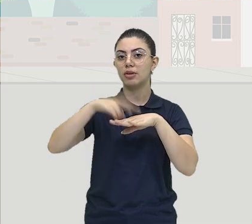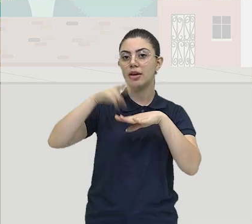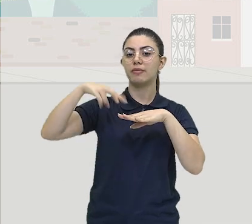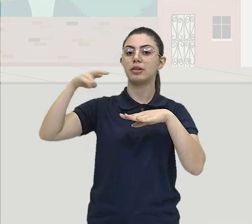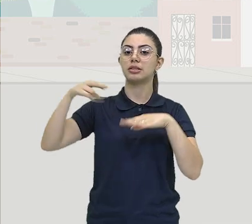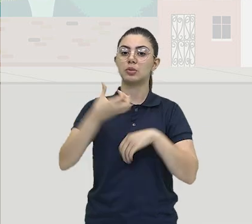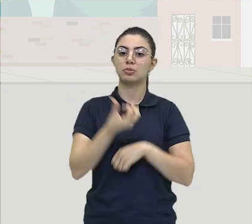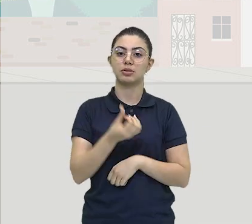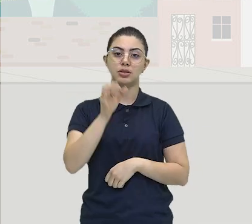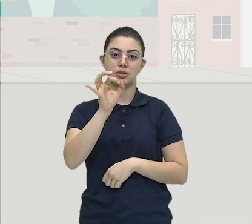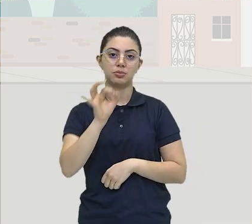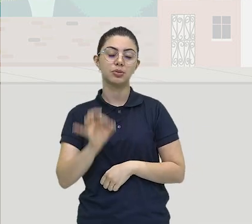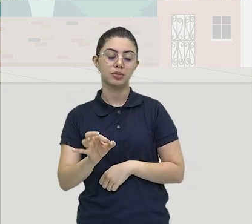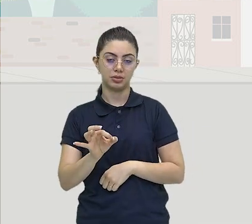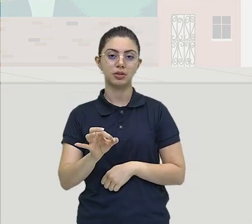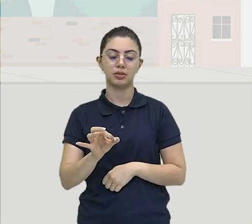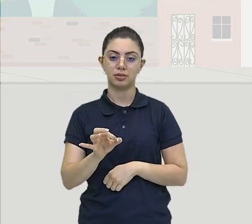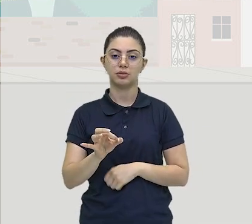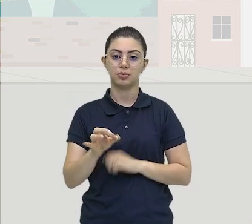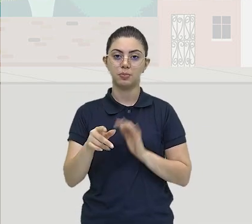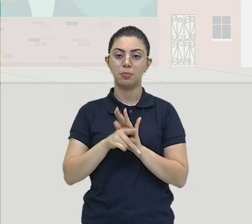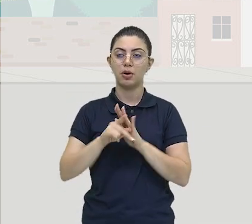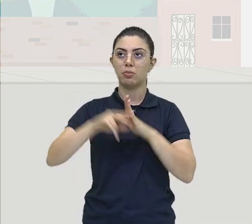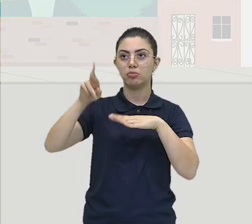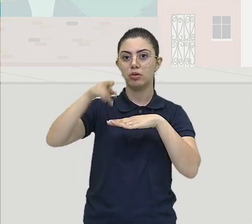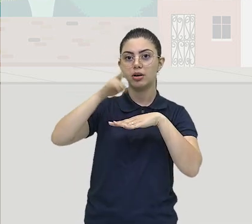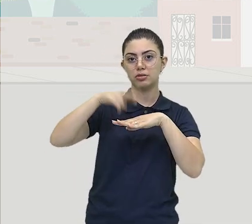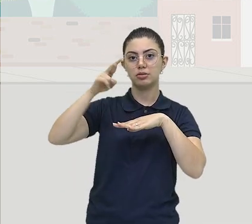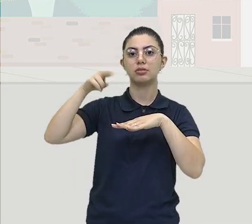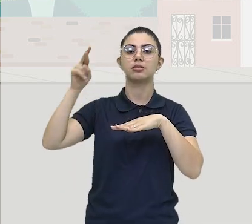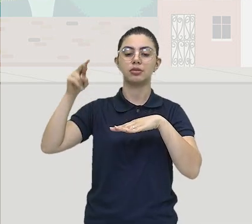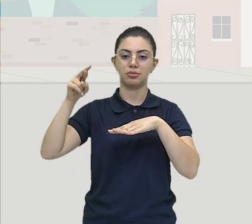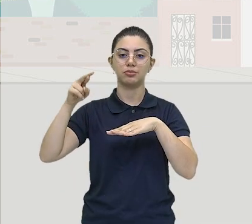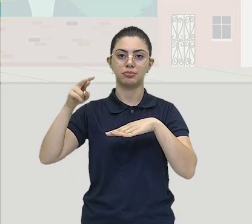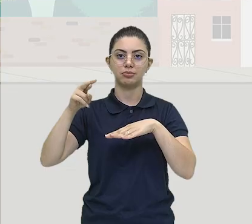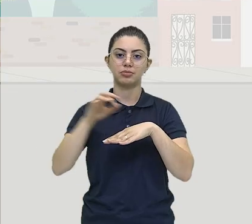de 6% dessa radiação solar